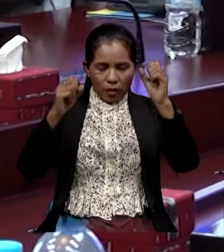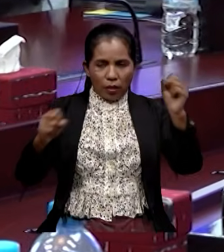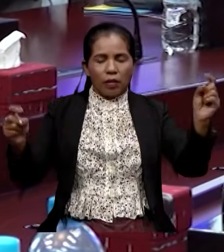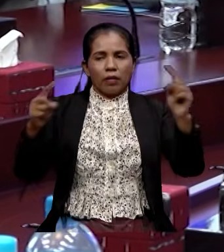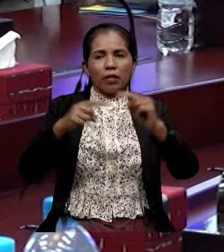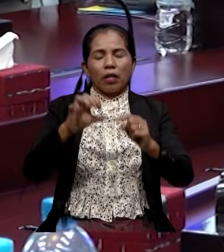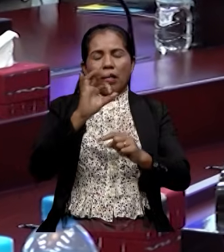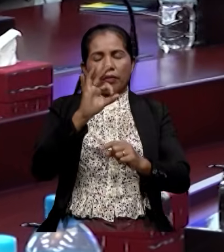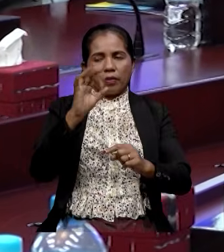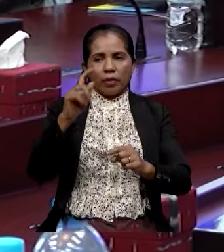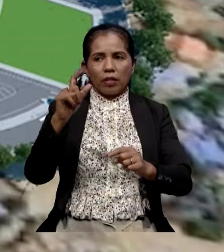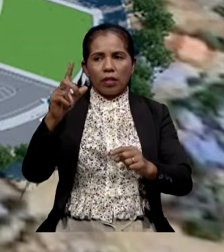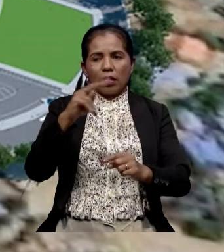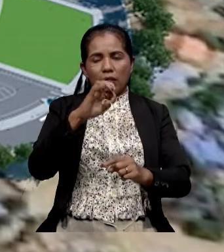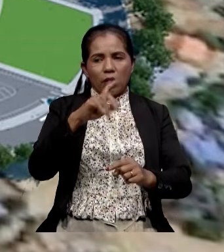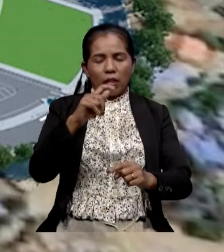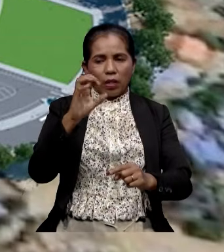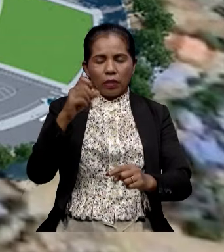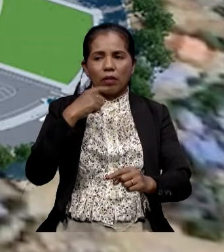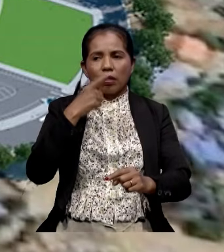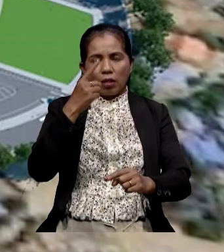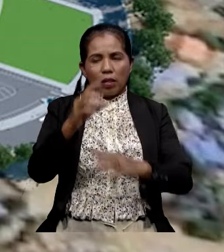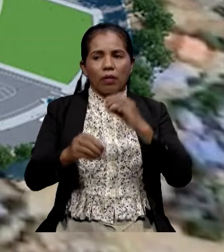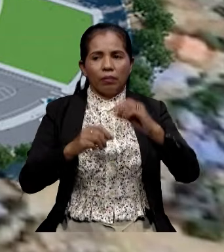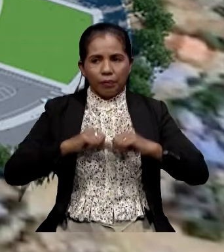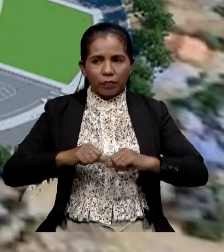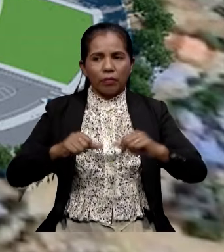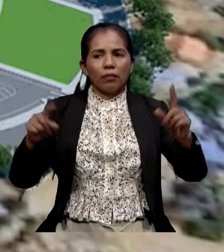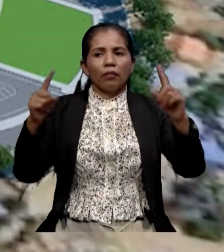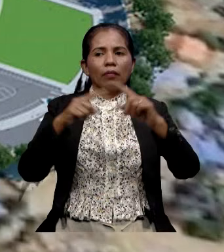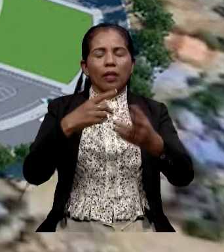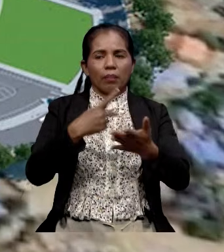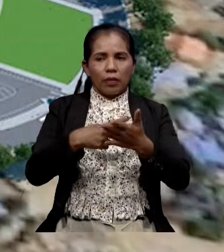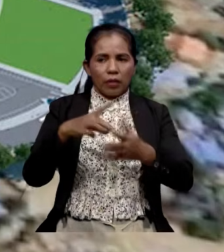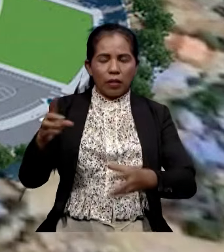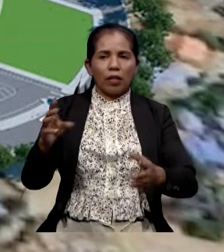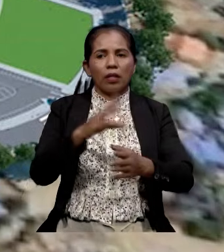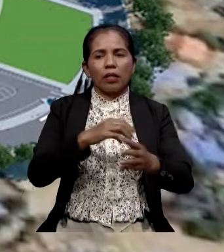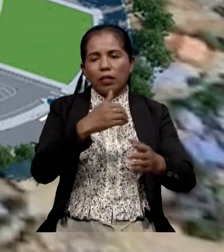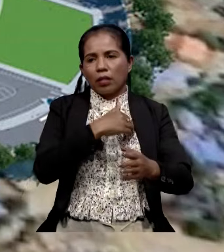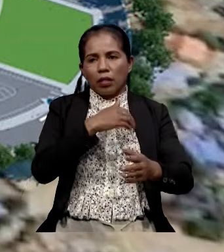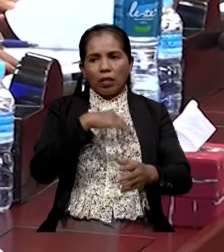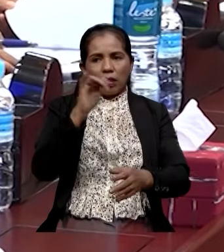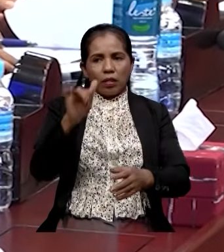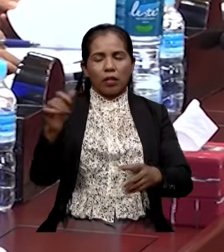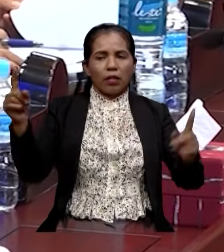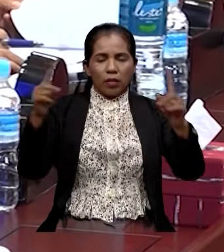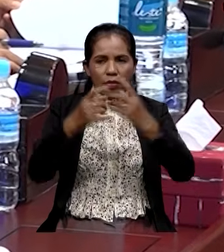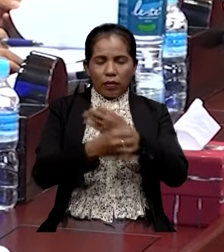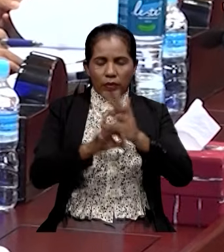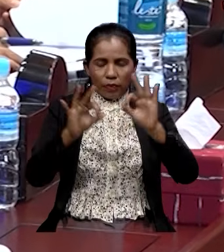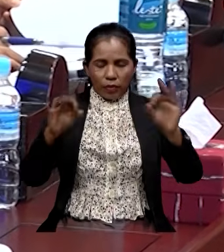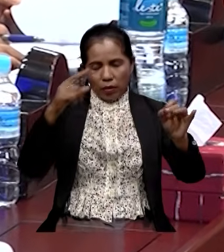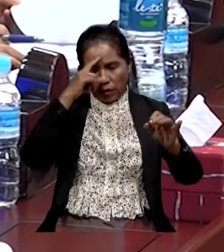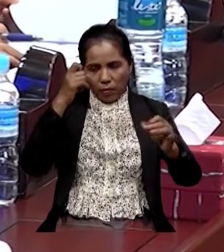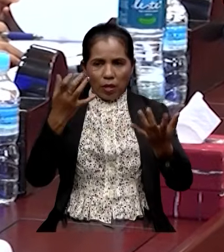Futebol Timor-Leste, Nilton Telmo Gusmão dos Santos Chateren, continuação do projeto construção do Estado se dá conclui fase terminação final, também